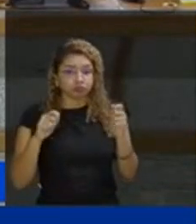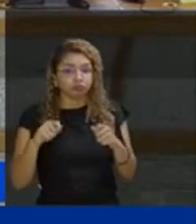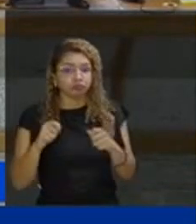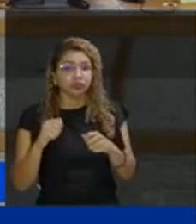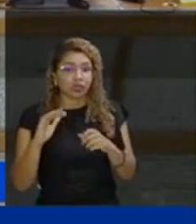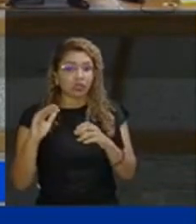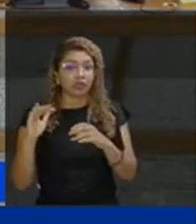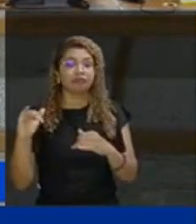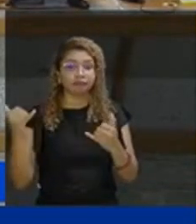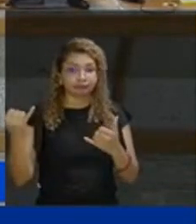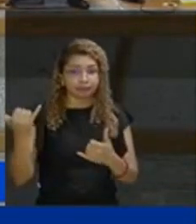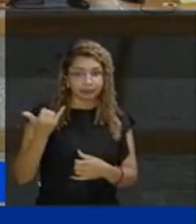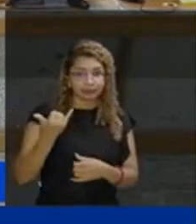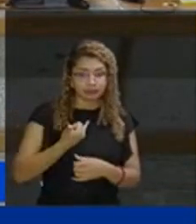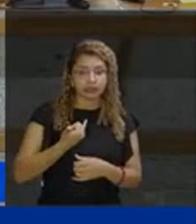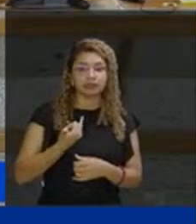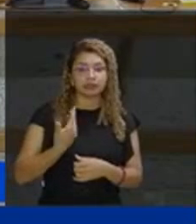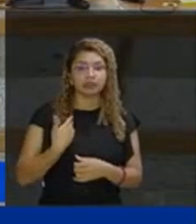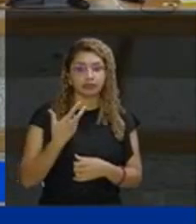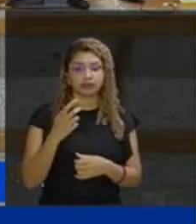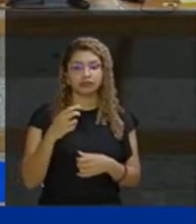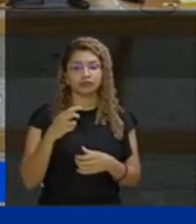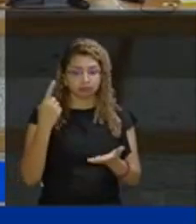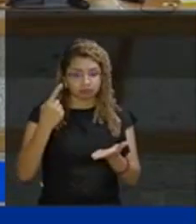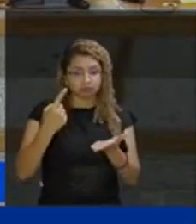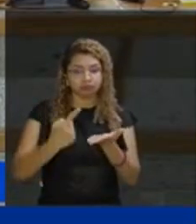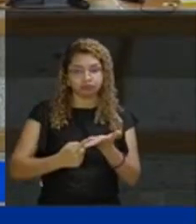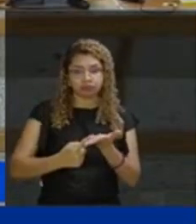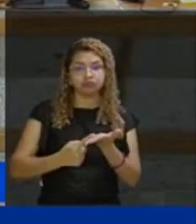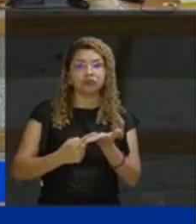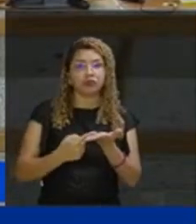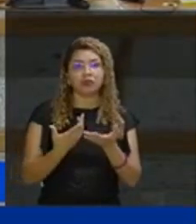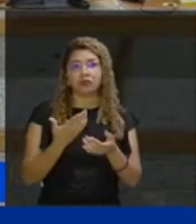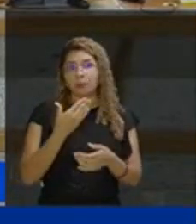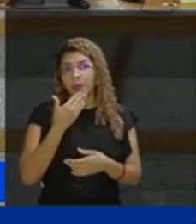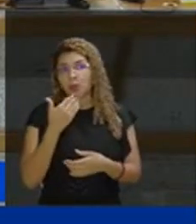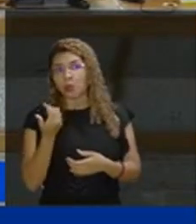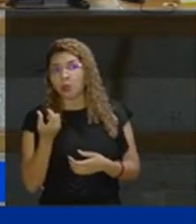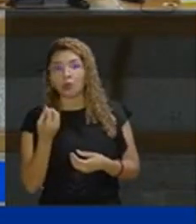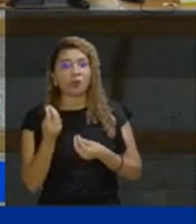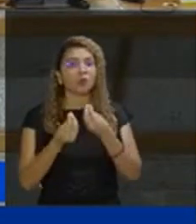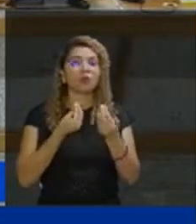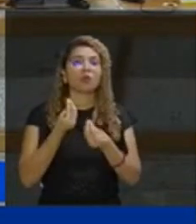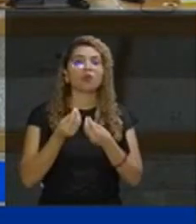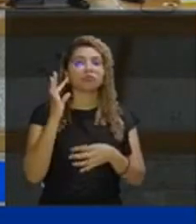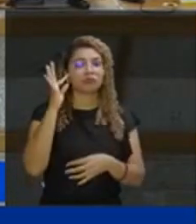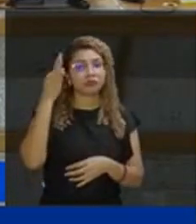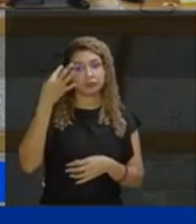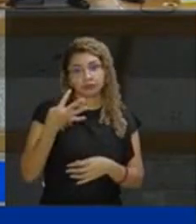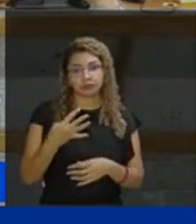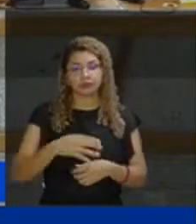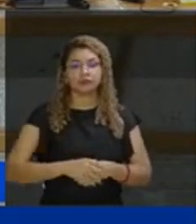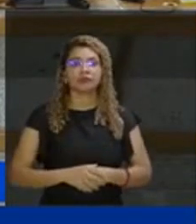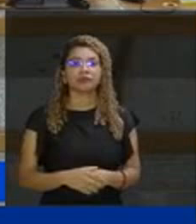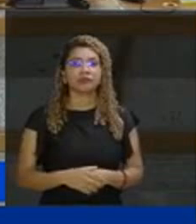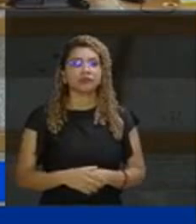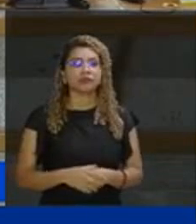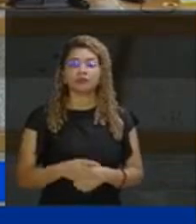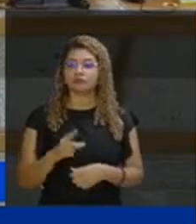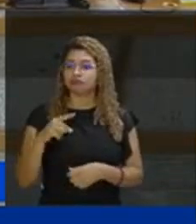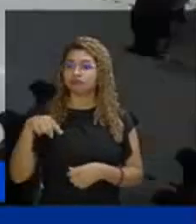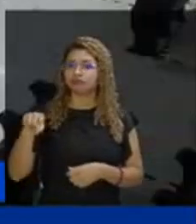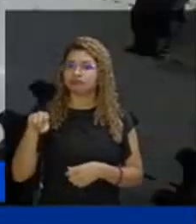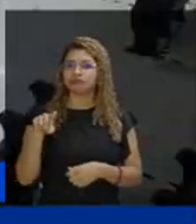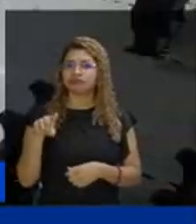nos avise e nós veremos qual é a melhor solução. Okay. Algum colega tem uma sugestão